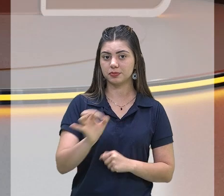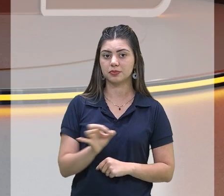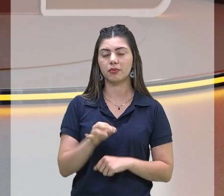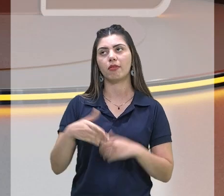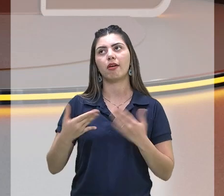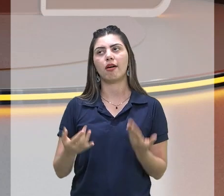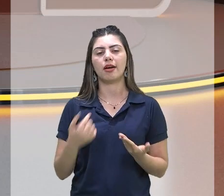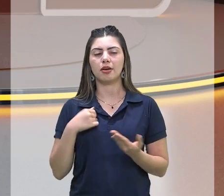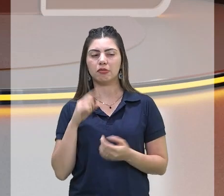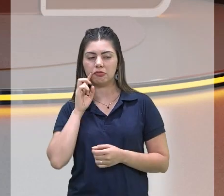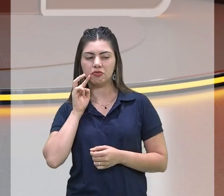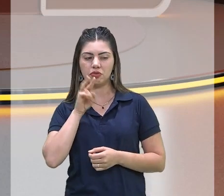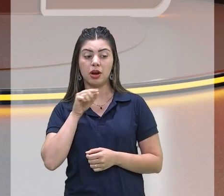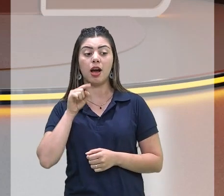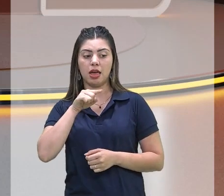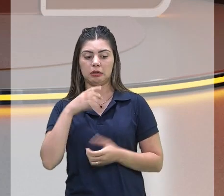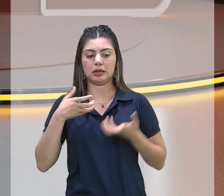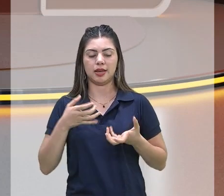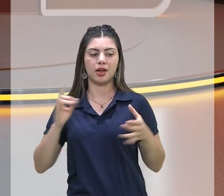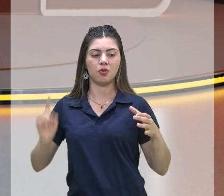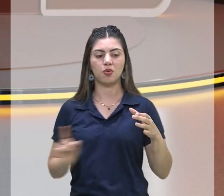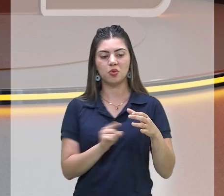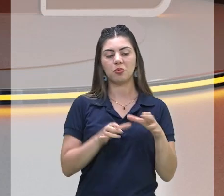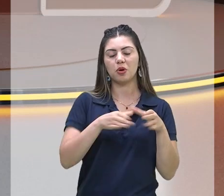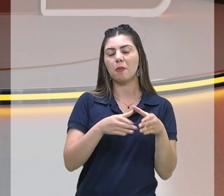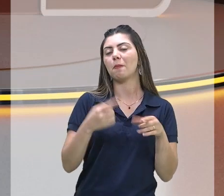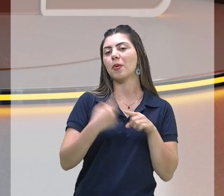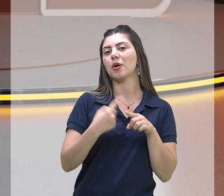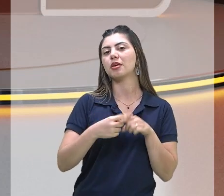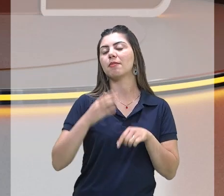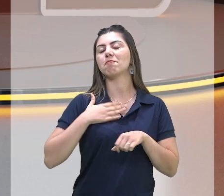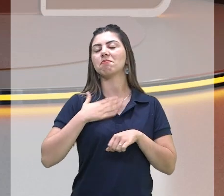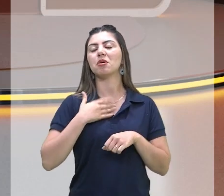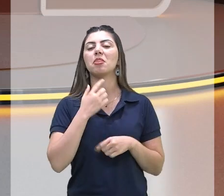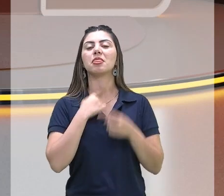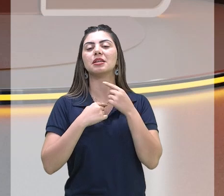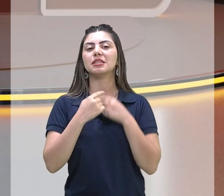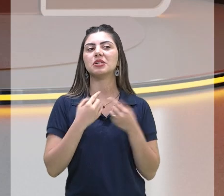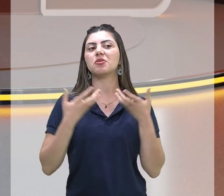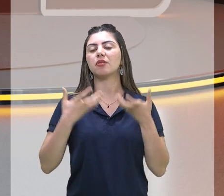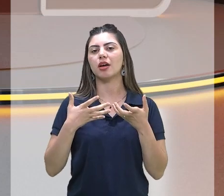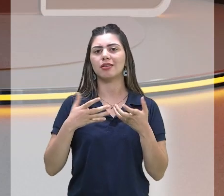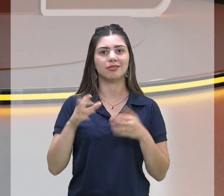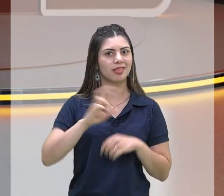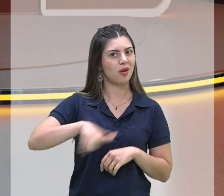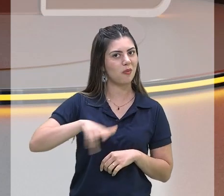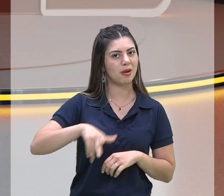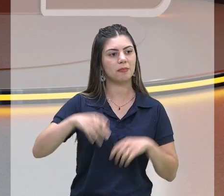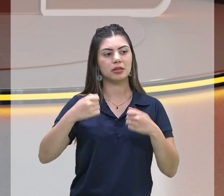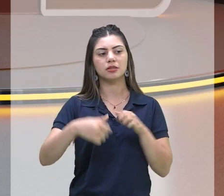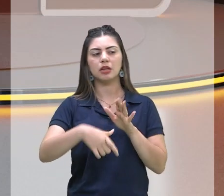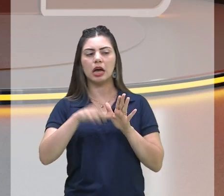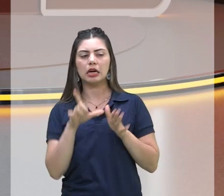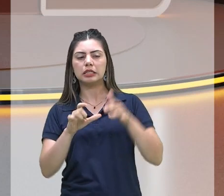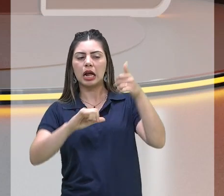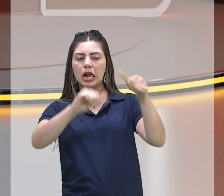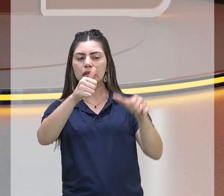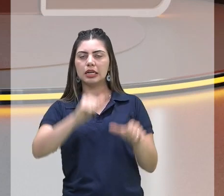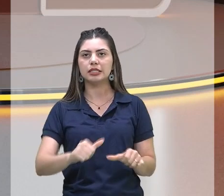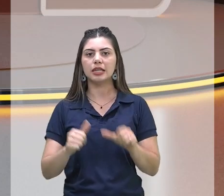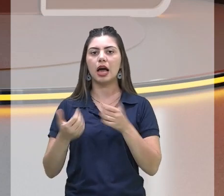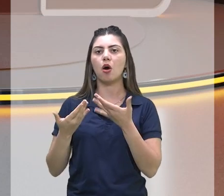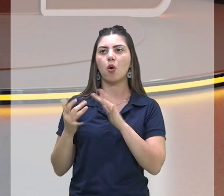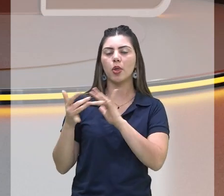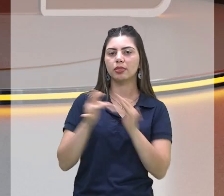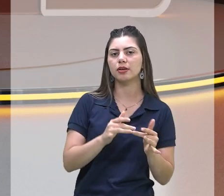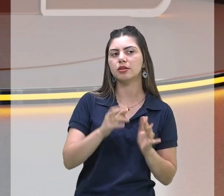Eu vou entrar naquele bloco econômico porque eu quero. Não, não é assim. Tem que analisar, né, várias situações para